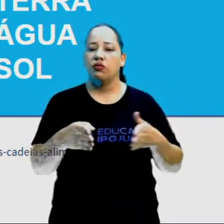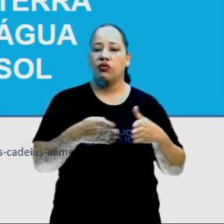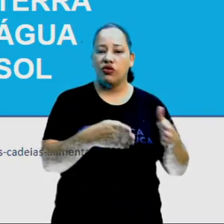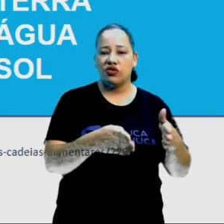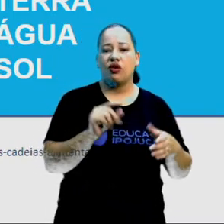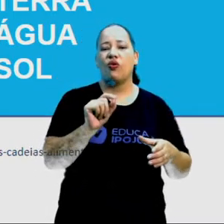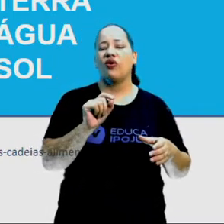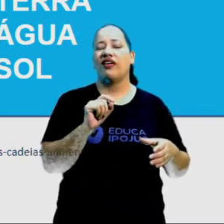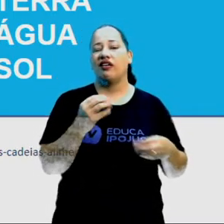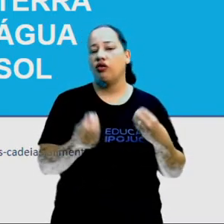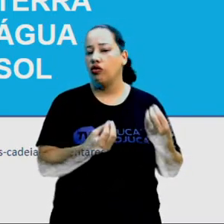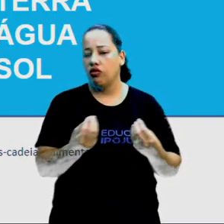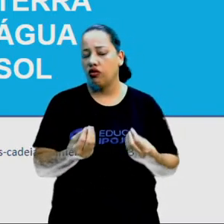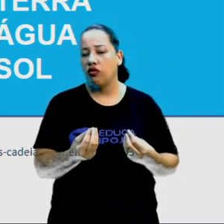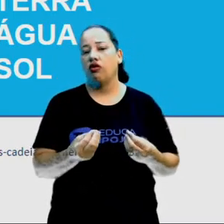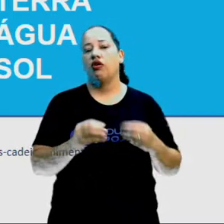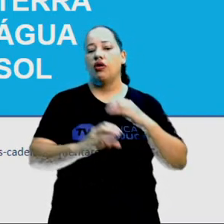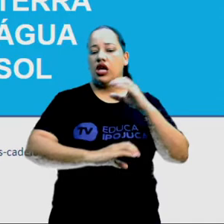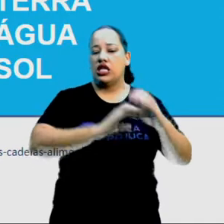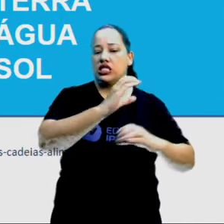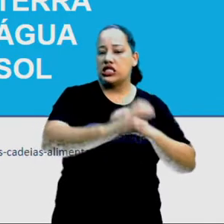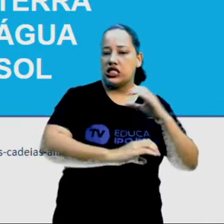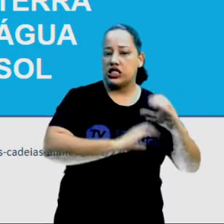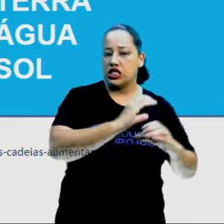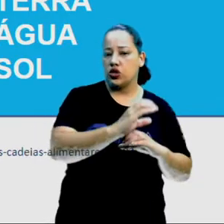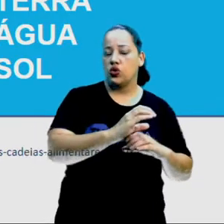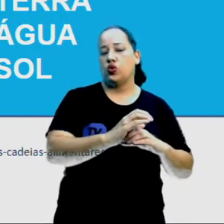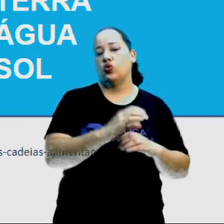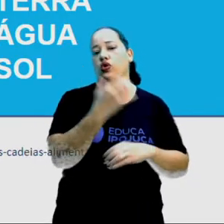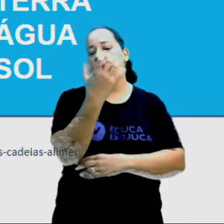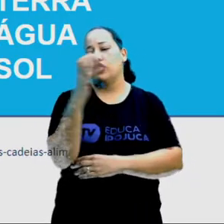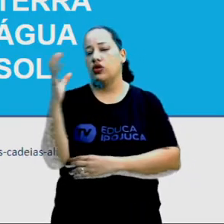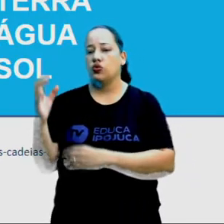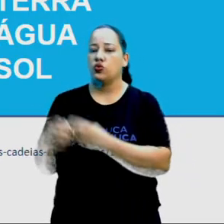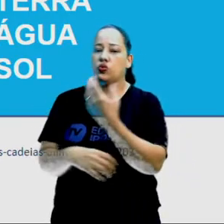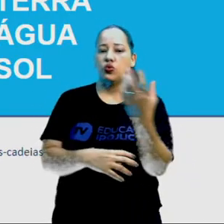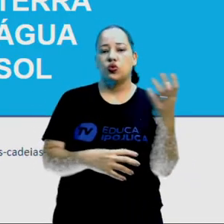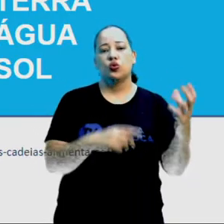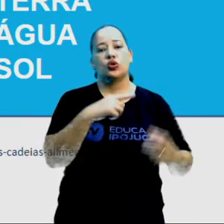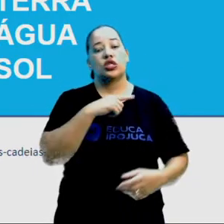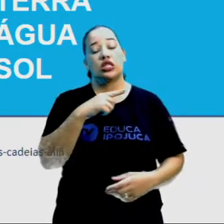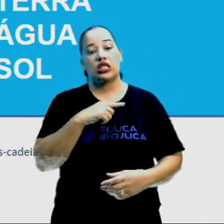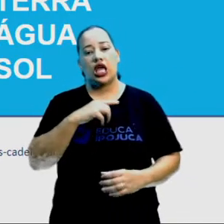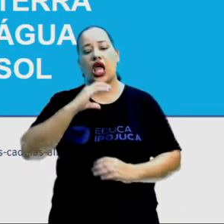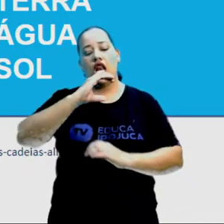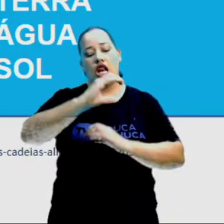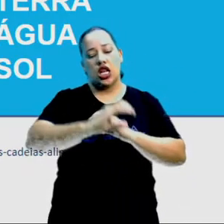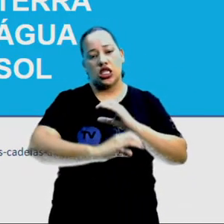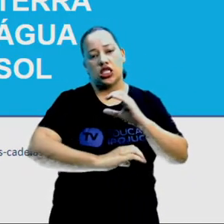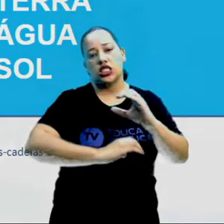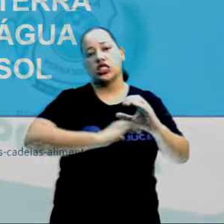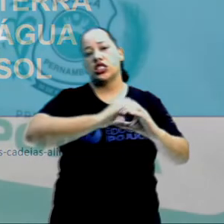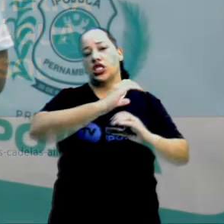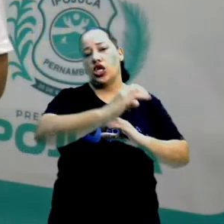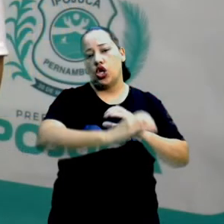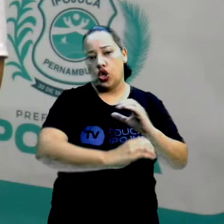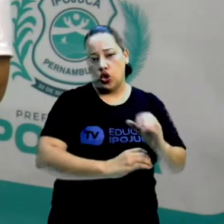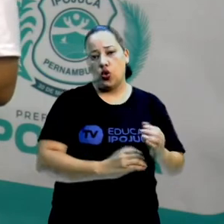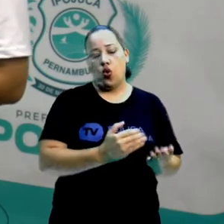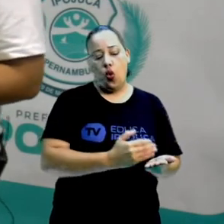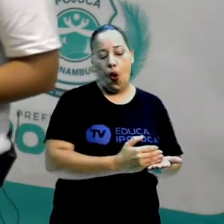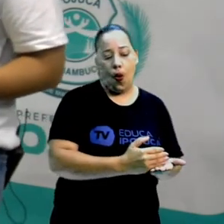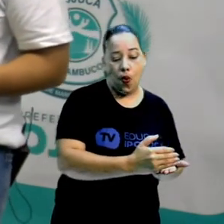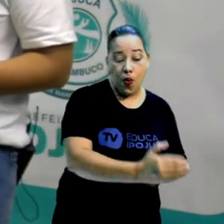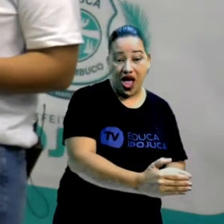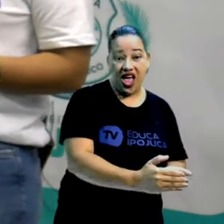cíclico, ou seja, todo percurso na natureza ele é cíclico. Ele começa e finaliza, não é? Ele